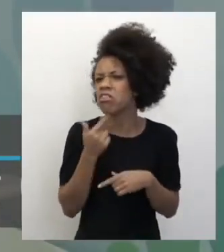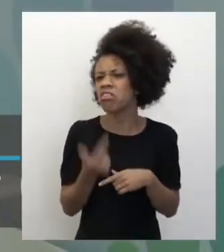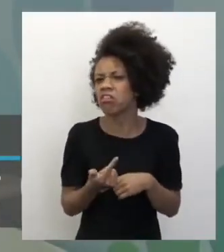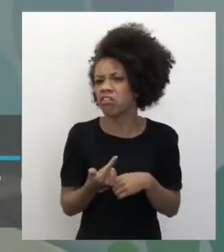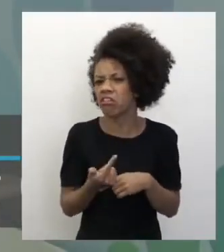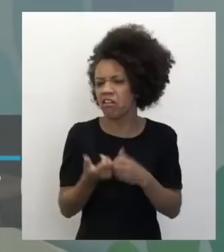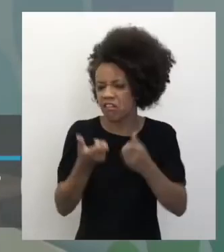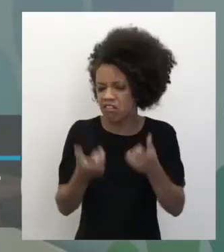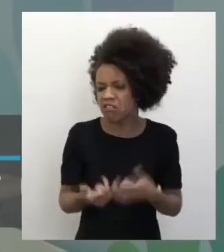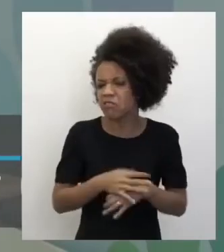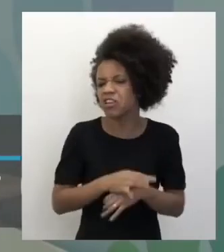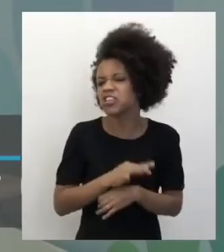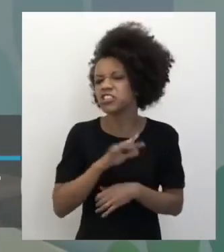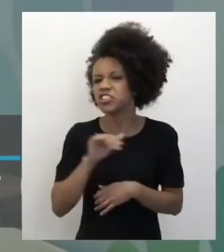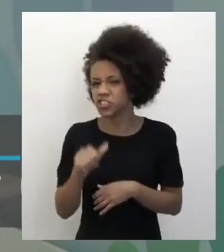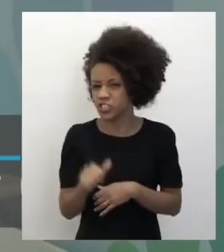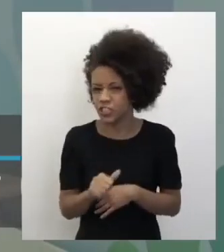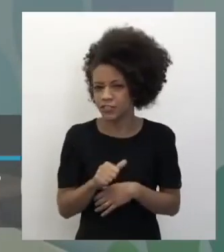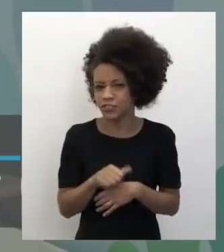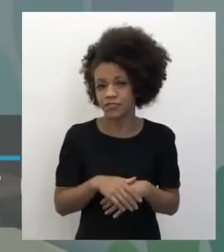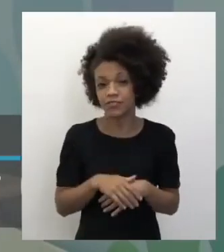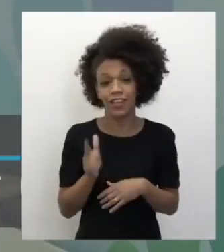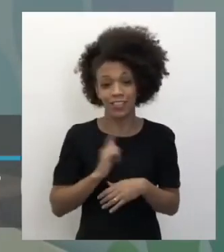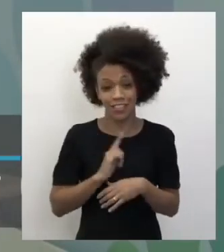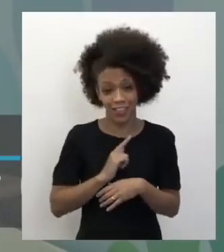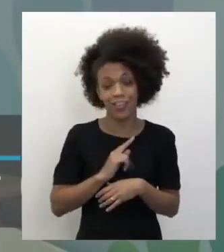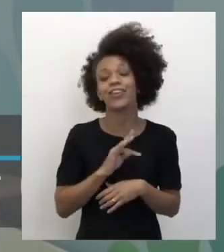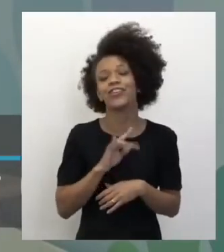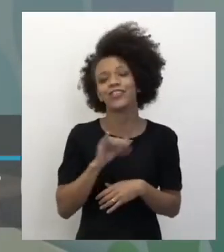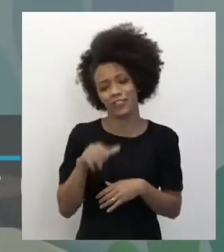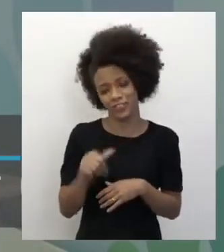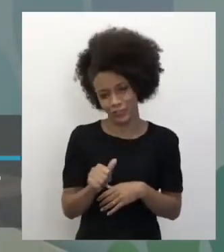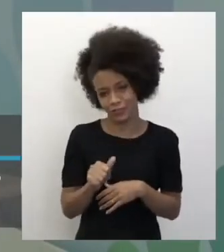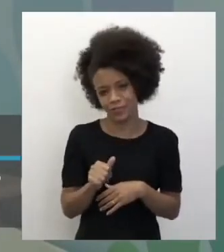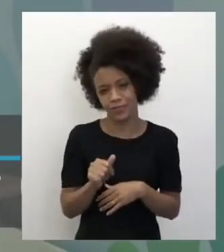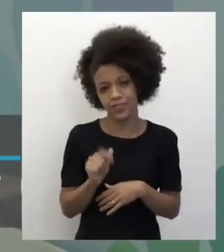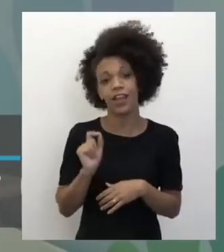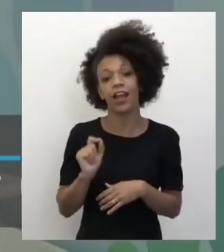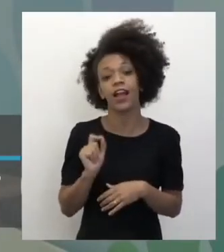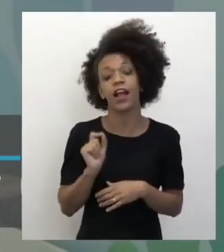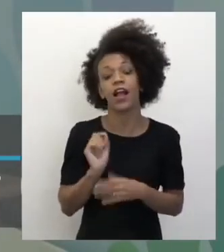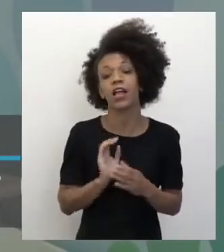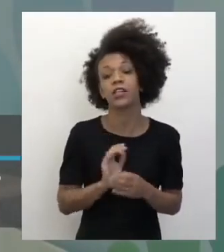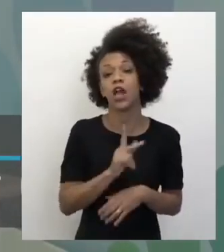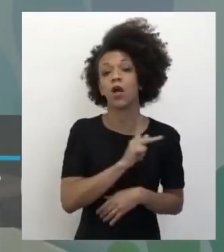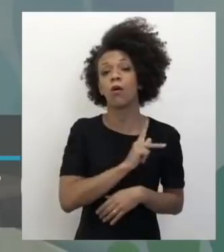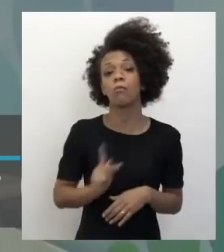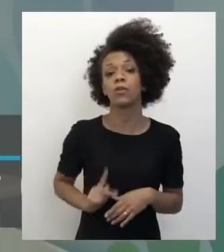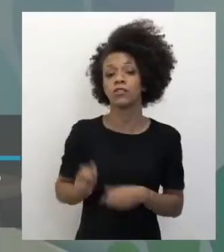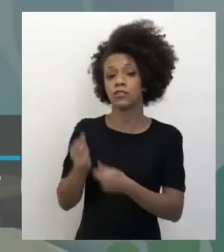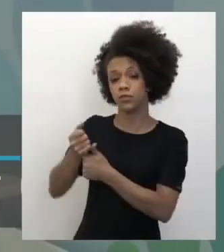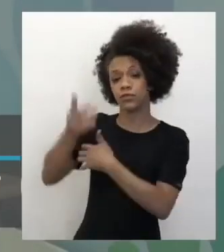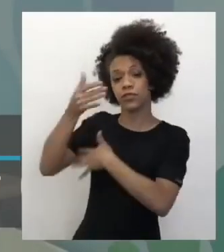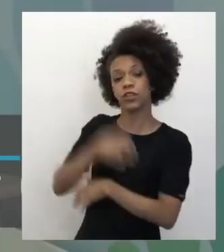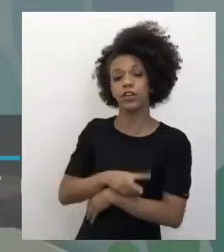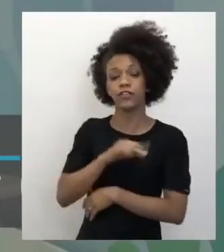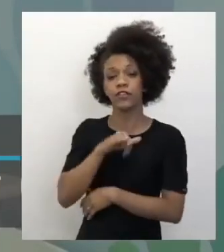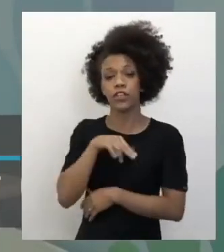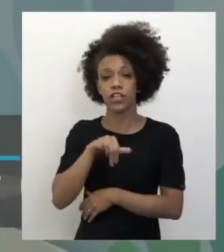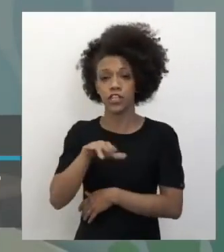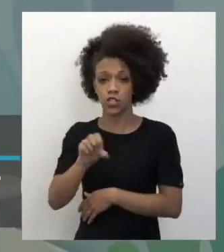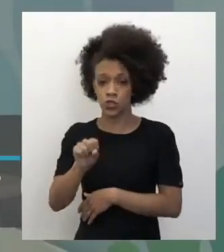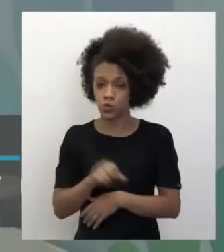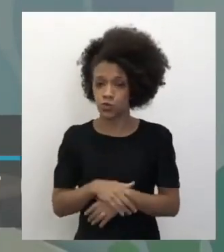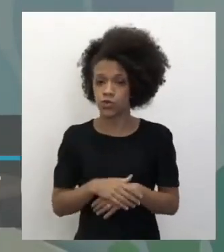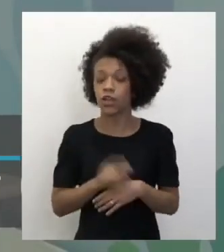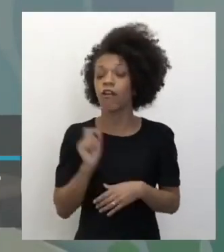nenhum Team Tia aqui? Aí tem sim, Tintia. Olha, cadê o presidente do chat? Vinícius Chaves, cadê você?